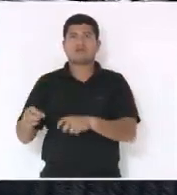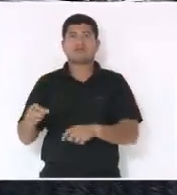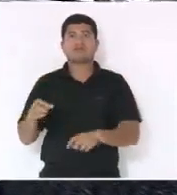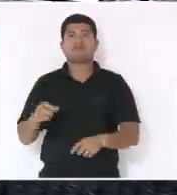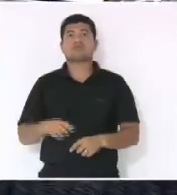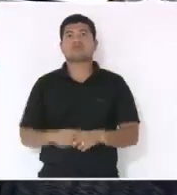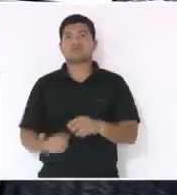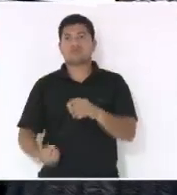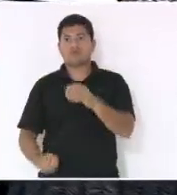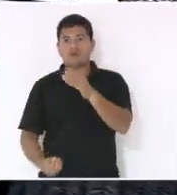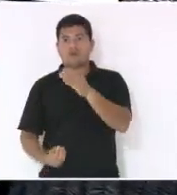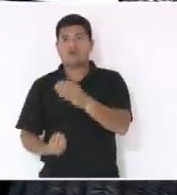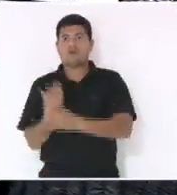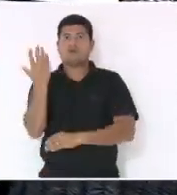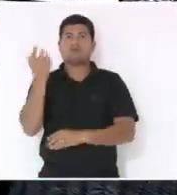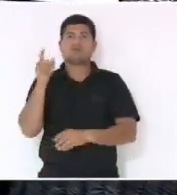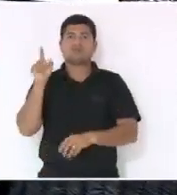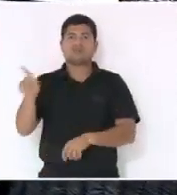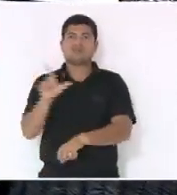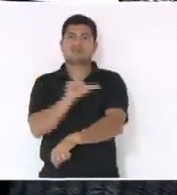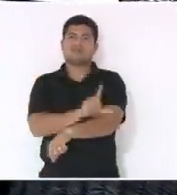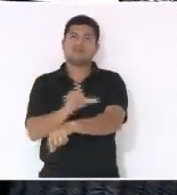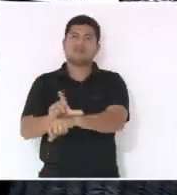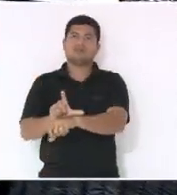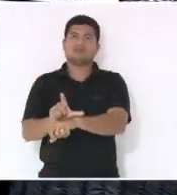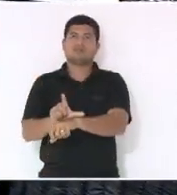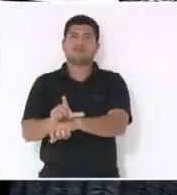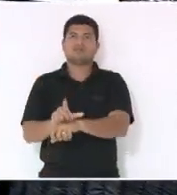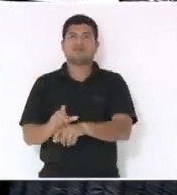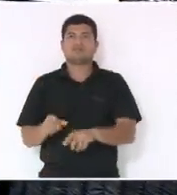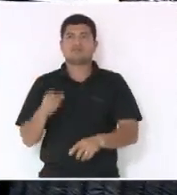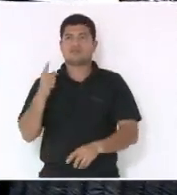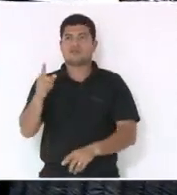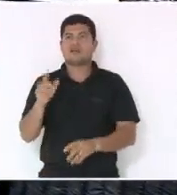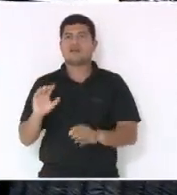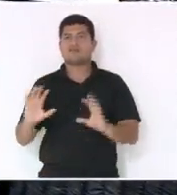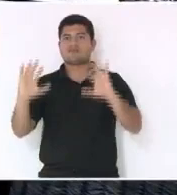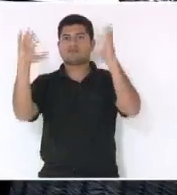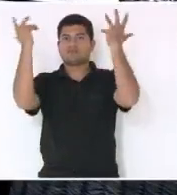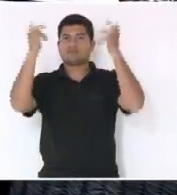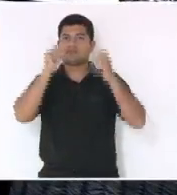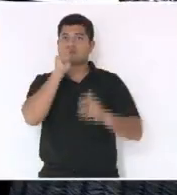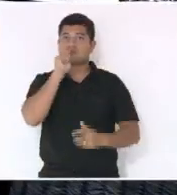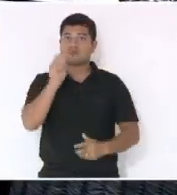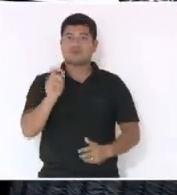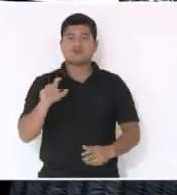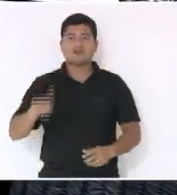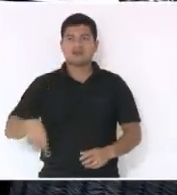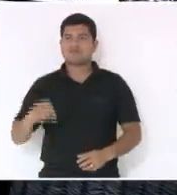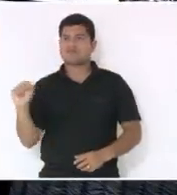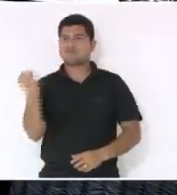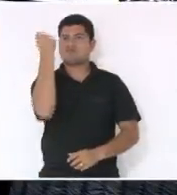em Lages. Portanto, com certeza absoluta, a Festa do Pinhão vai ser um grande sucesso. Sejam bem-vindos.